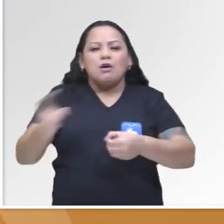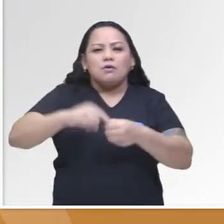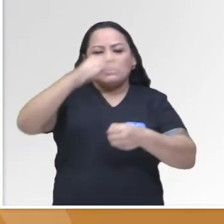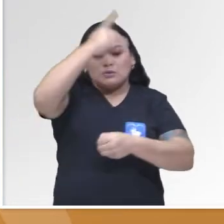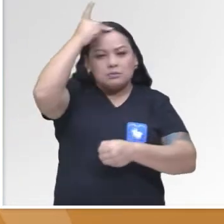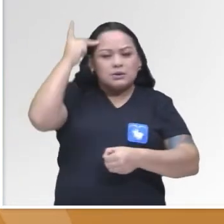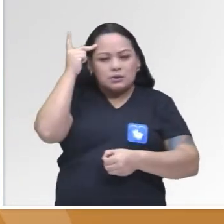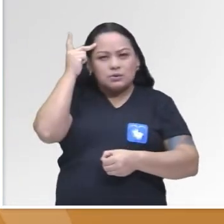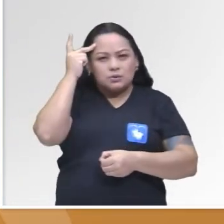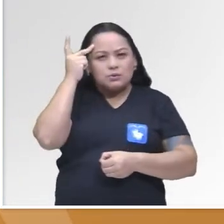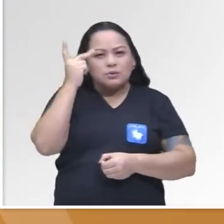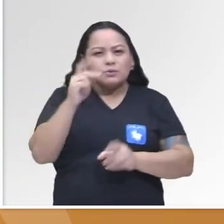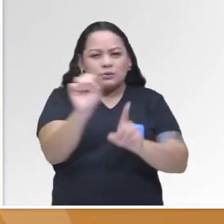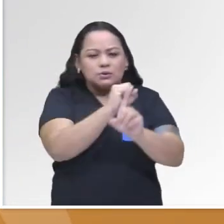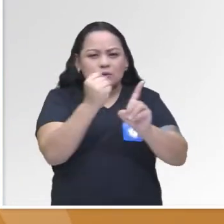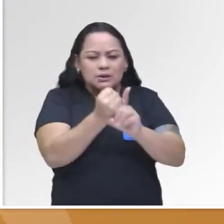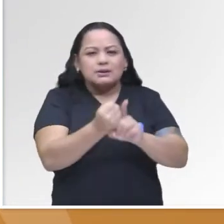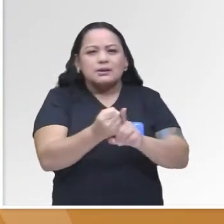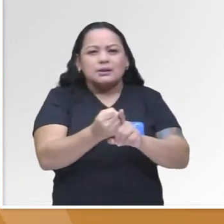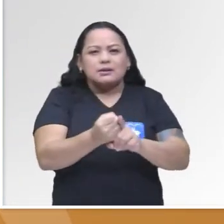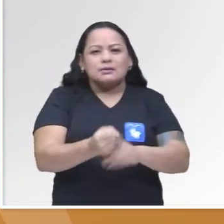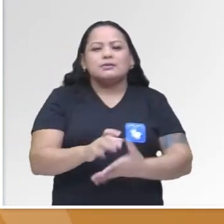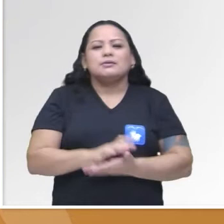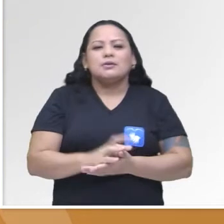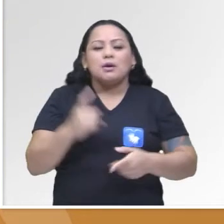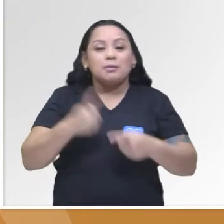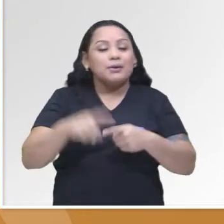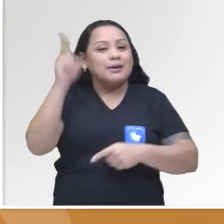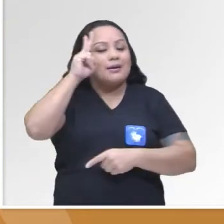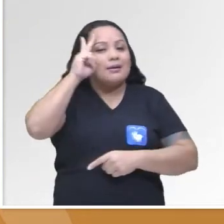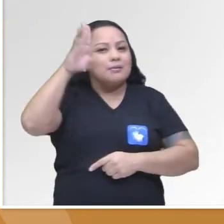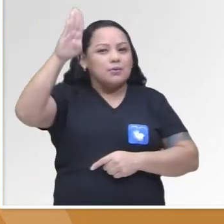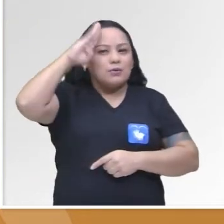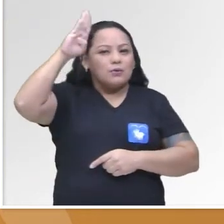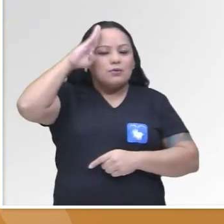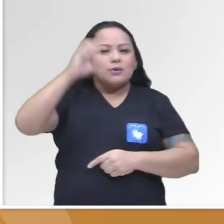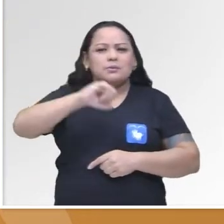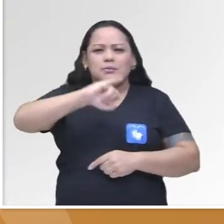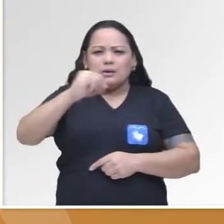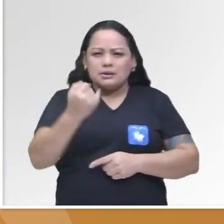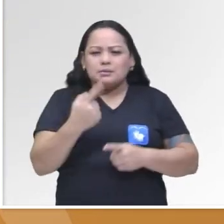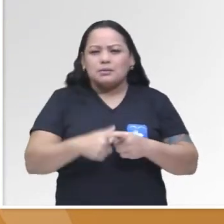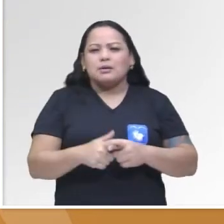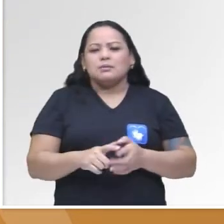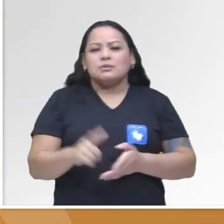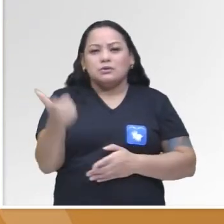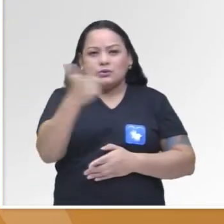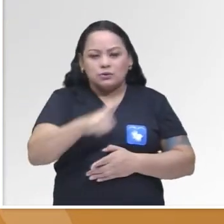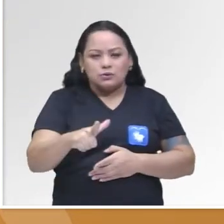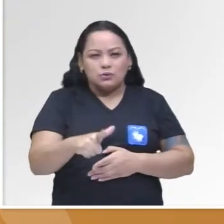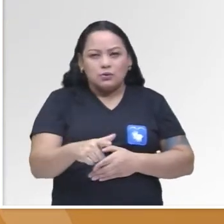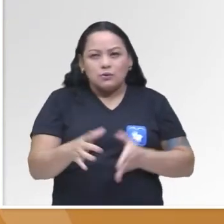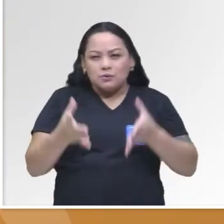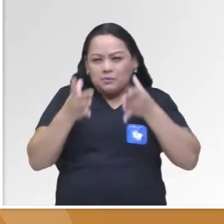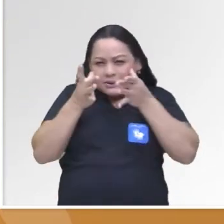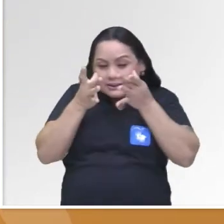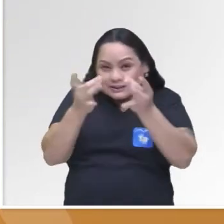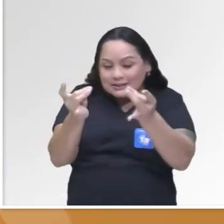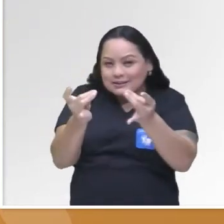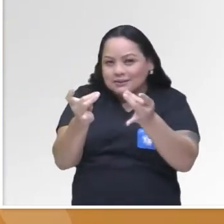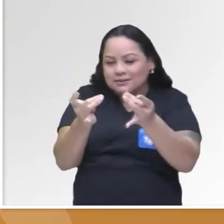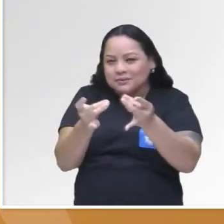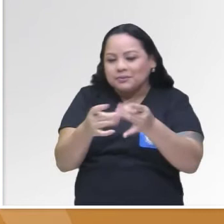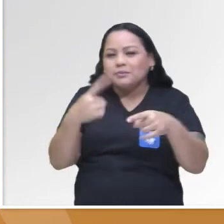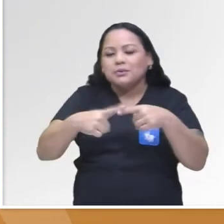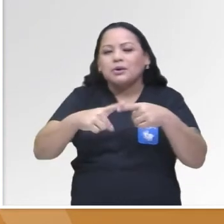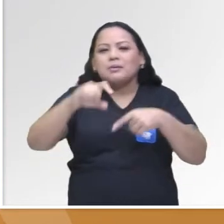dos civis? Porque lembra que como o Exército, as Forças Armadas participaram, vou repetir mais uma vez para você não perder o foco,